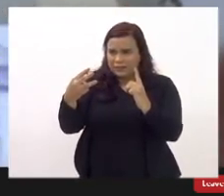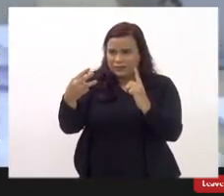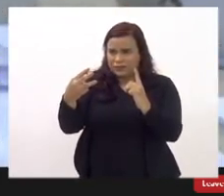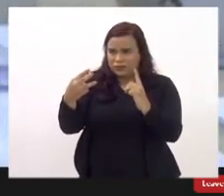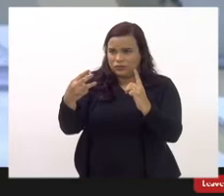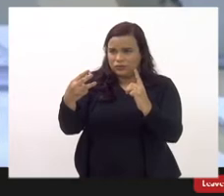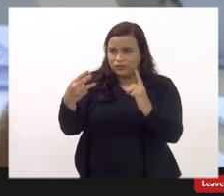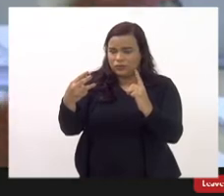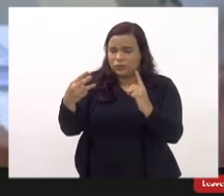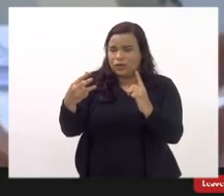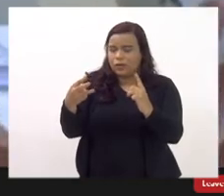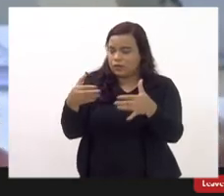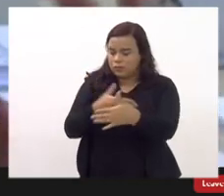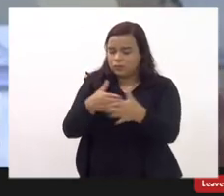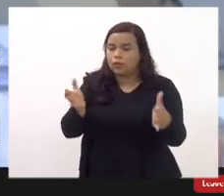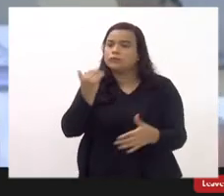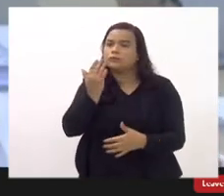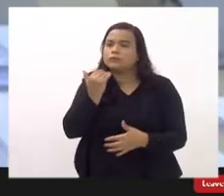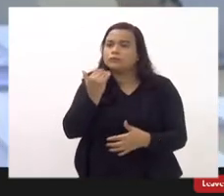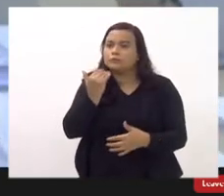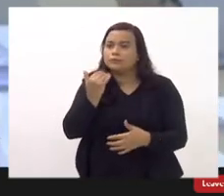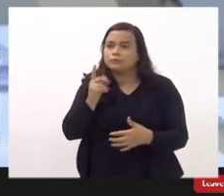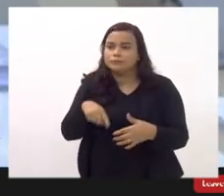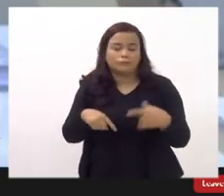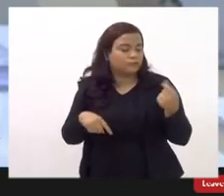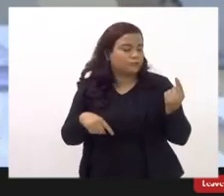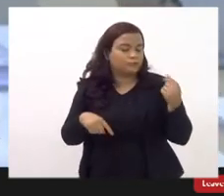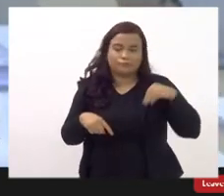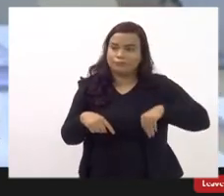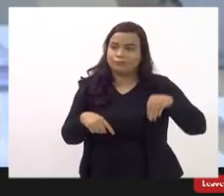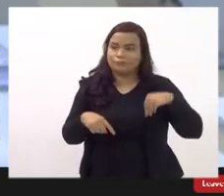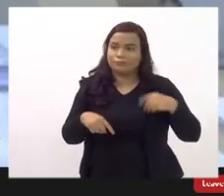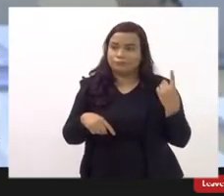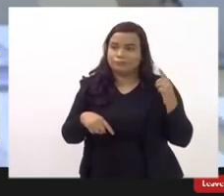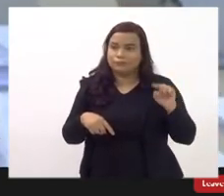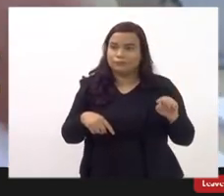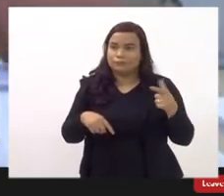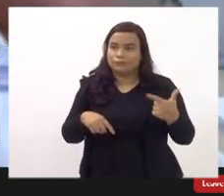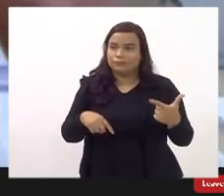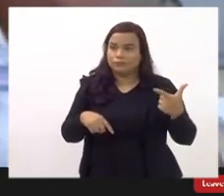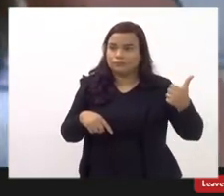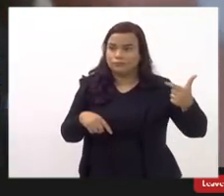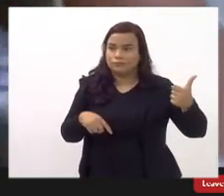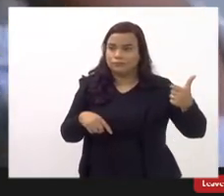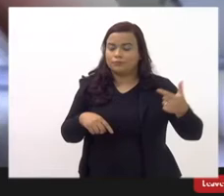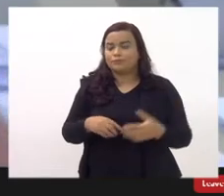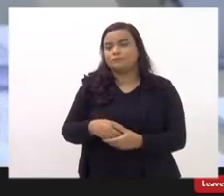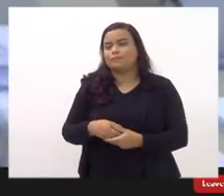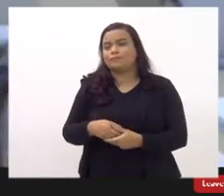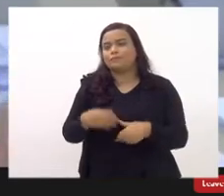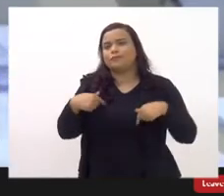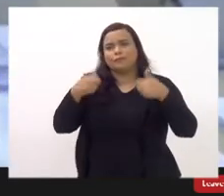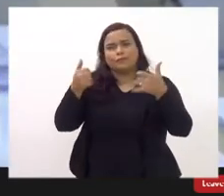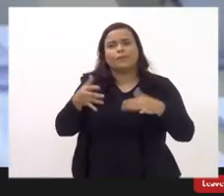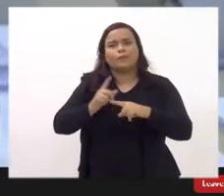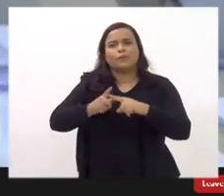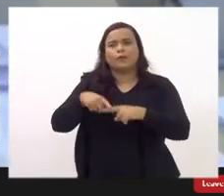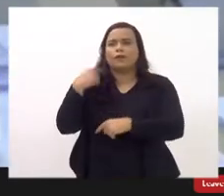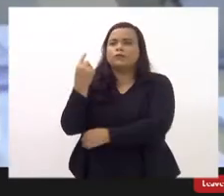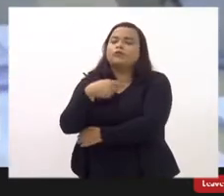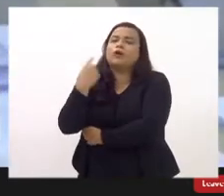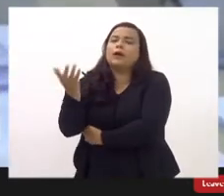R$ 1.212,00. E aí, por que eu estou falando isso? A gente, recentemente, aqui na Escola Politécnica, que o que a gente está